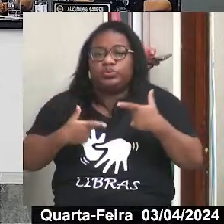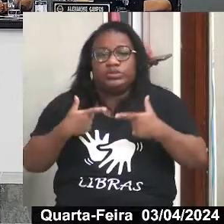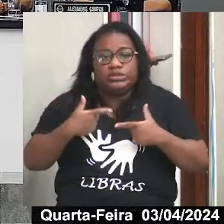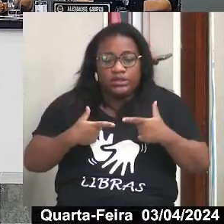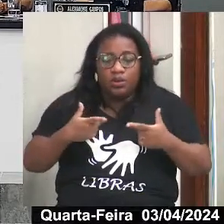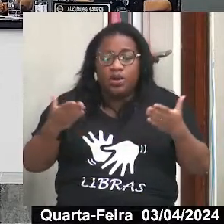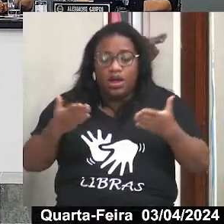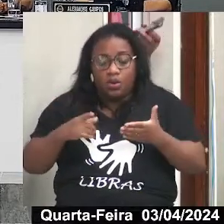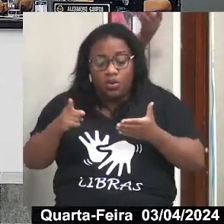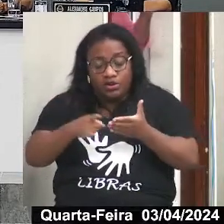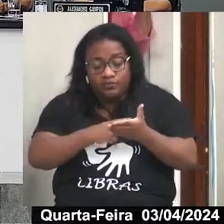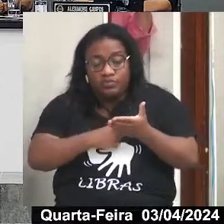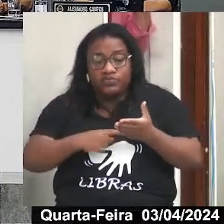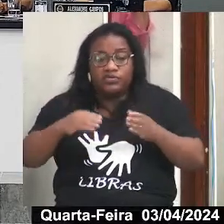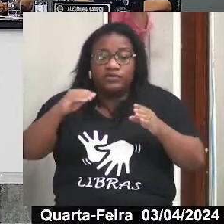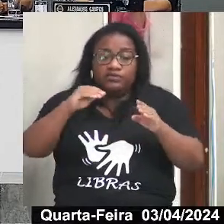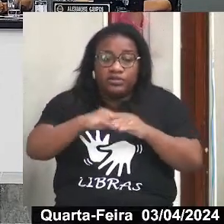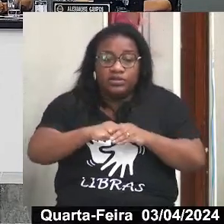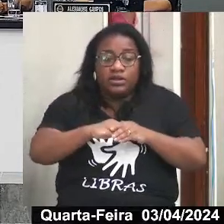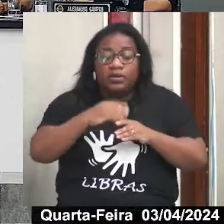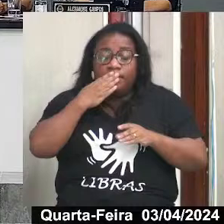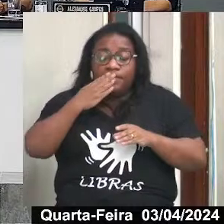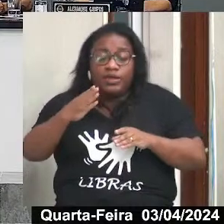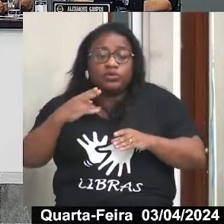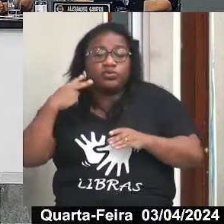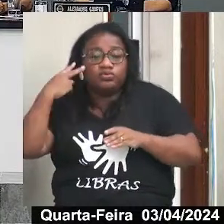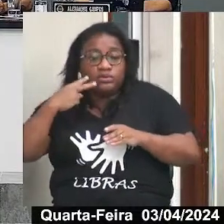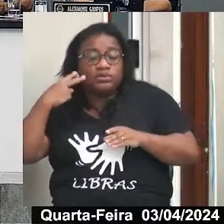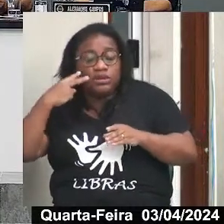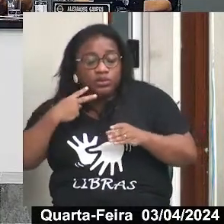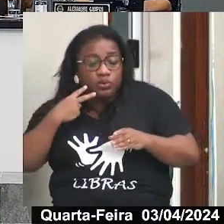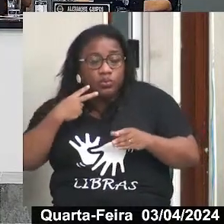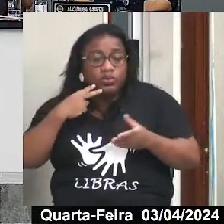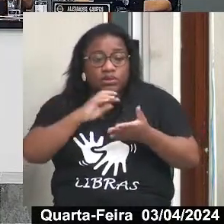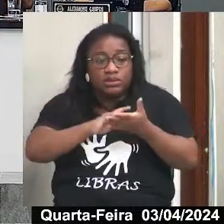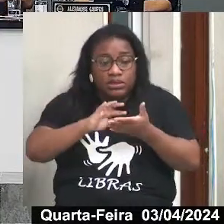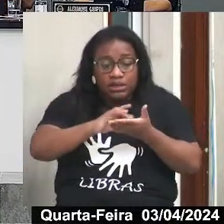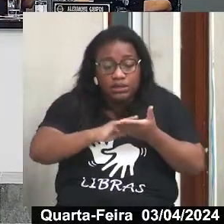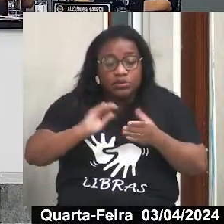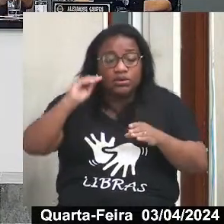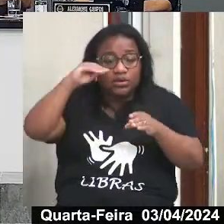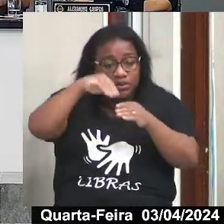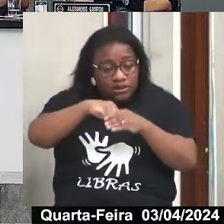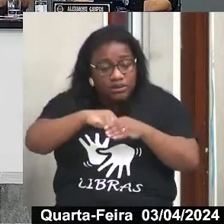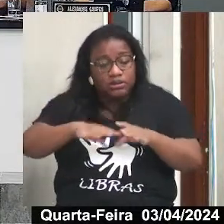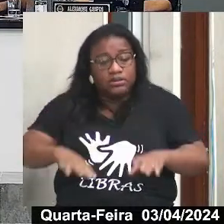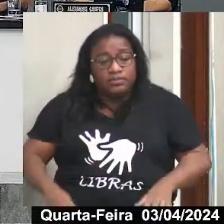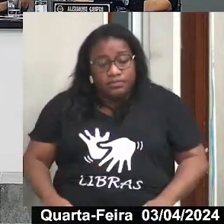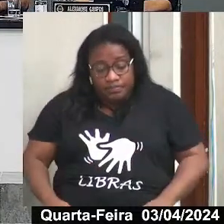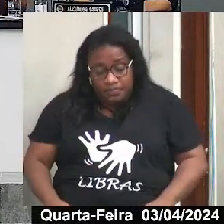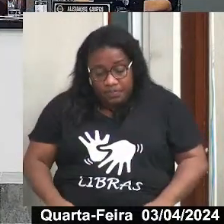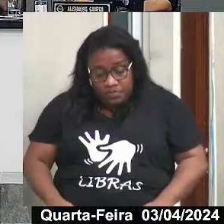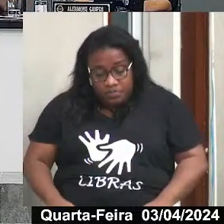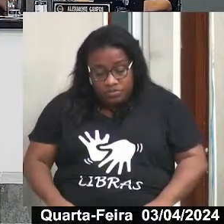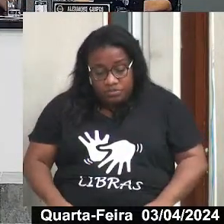Não sofrendo discussão, vai à votação. Solicito aos senhores vereadores que registrem os seus votos.